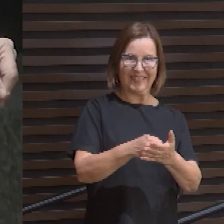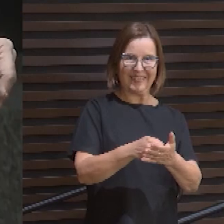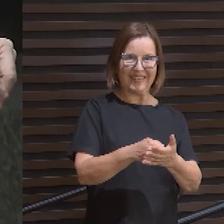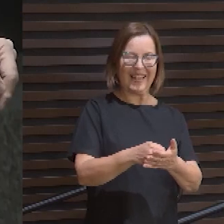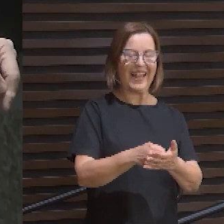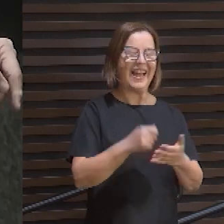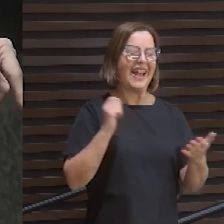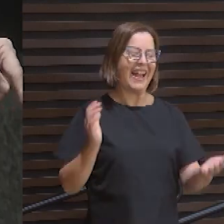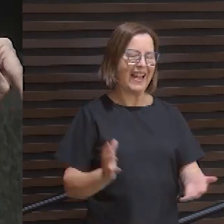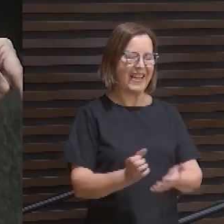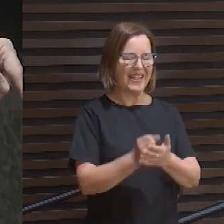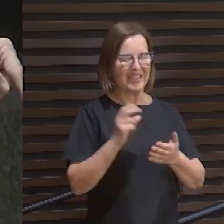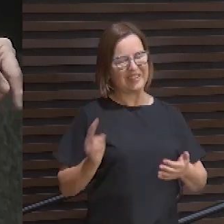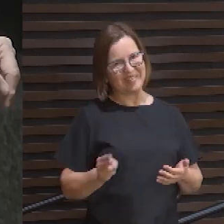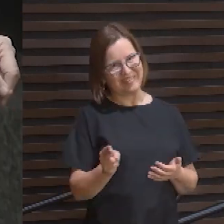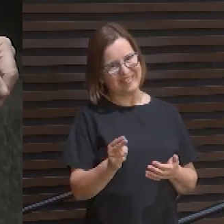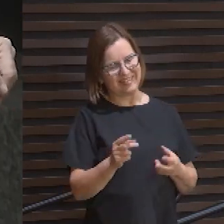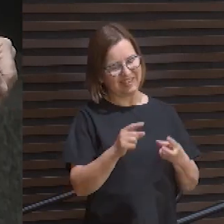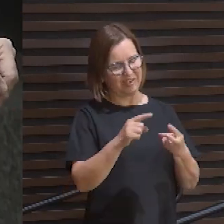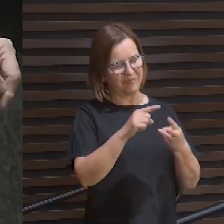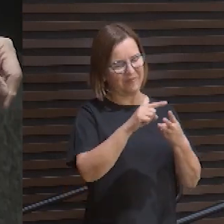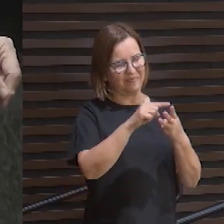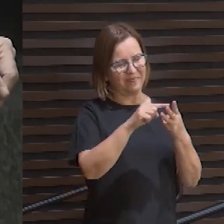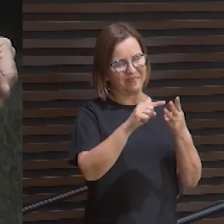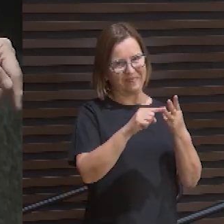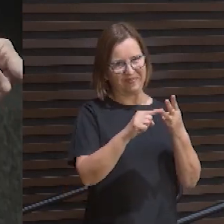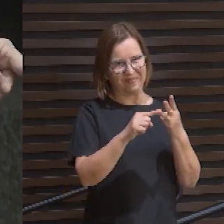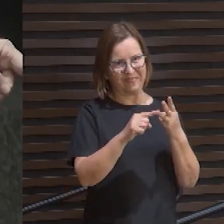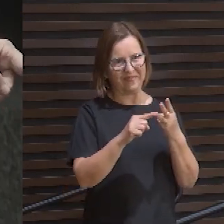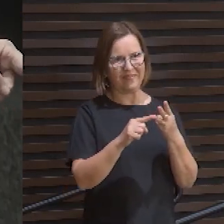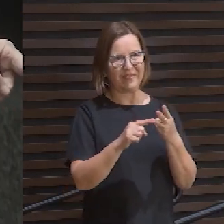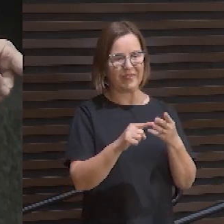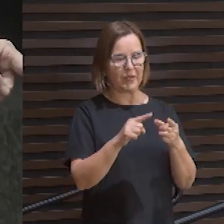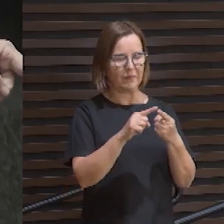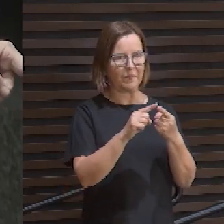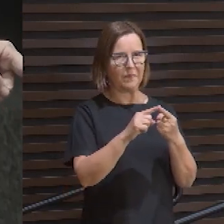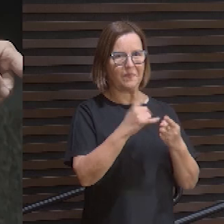eterna. São três coisas: perdão,